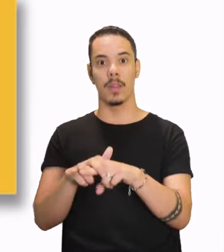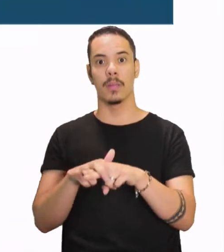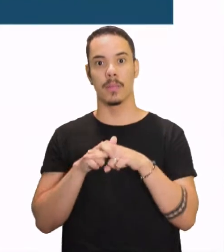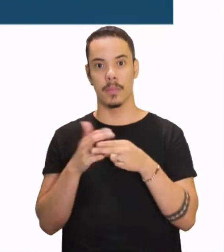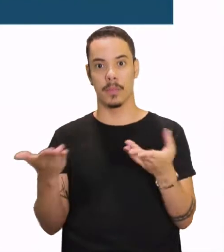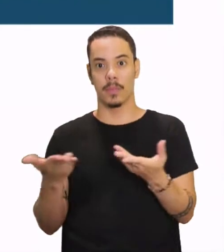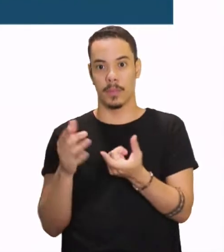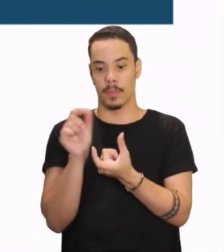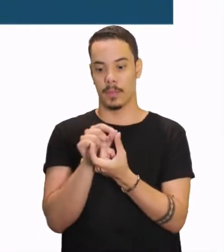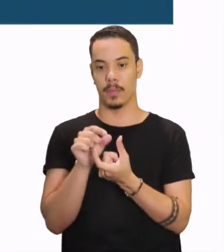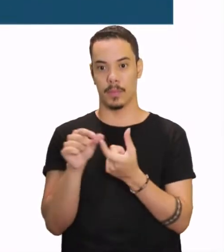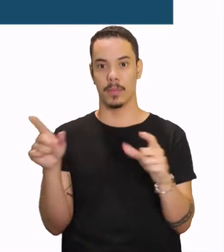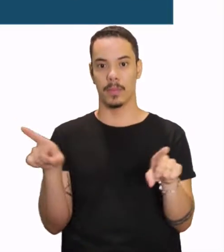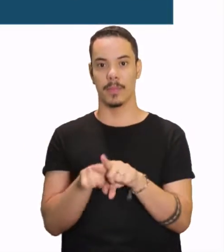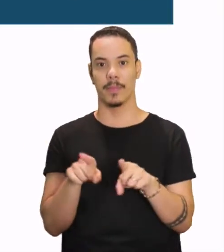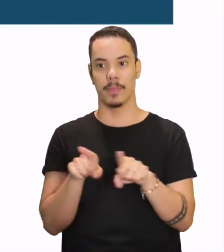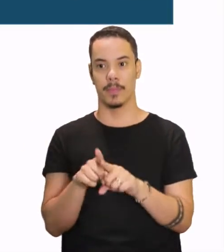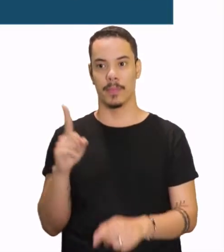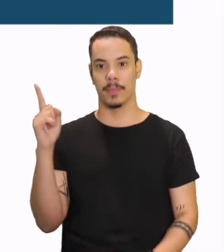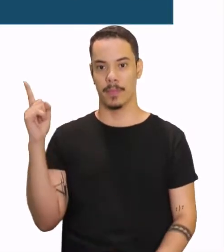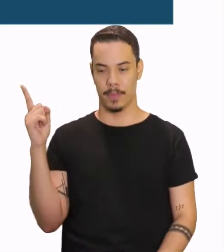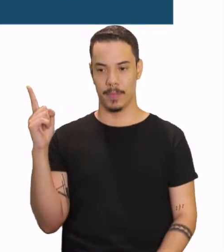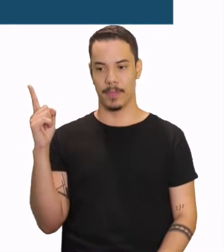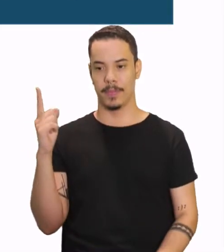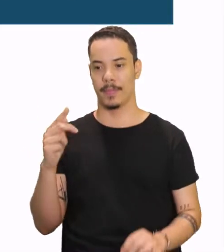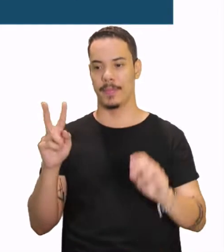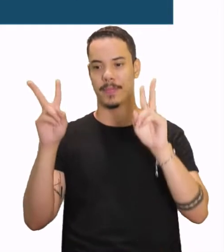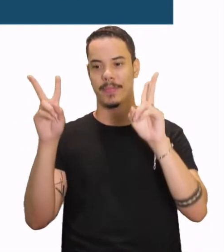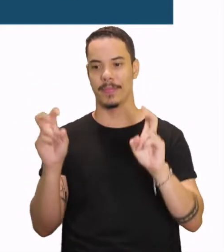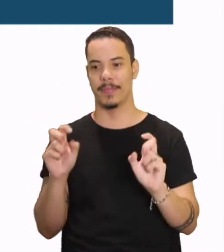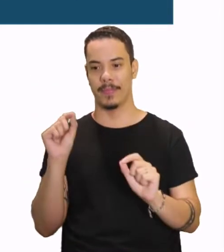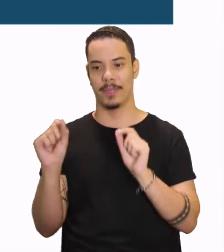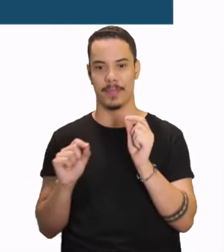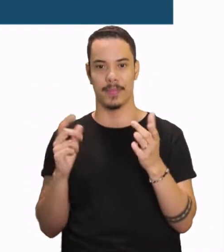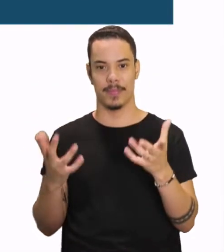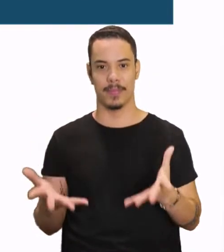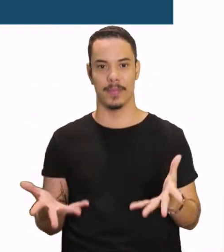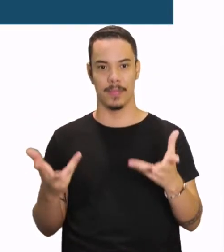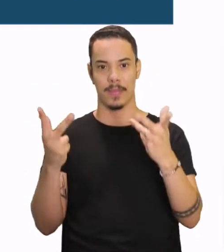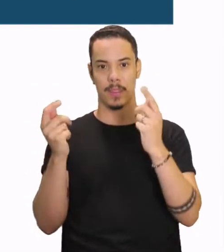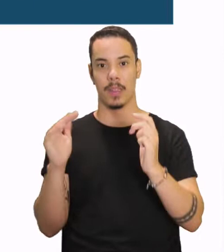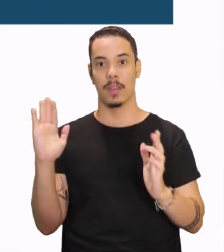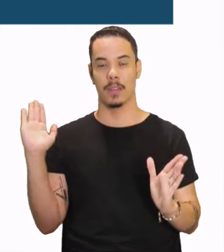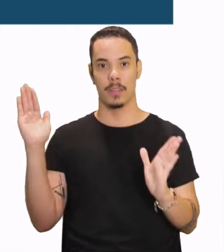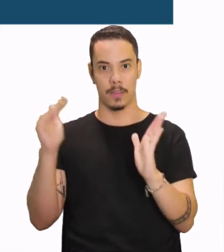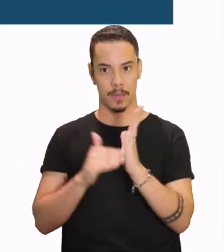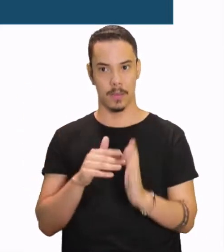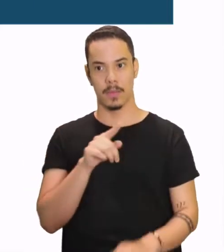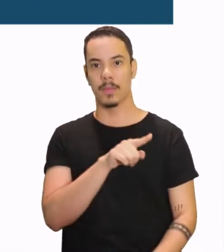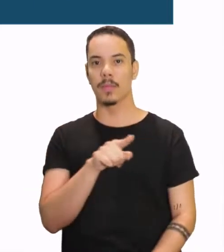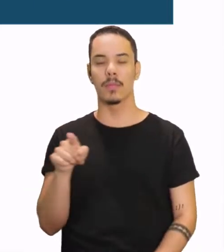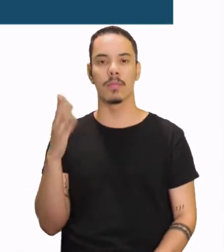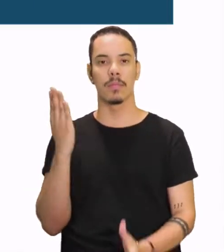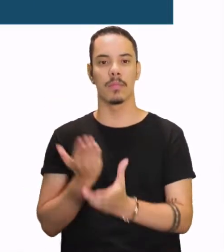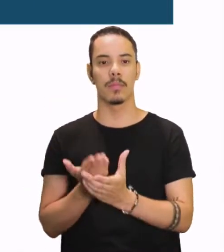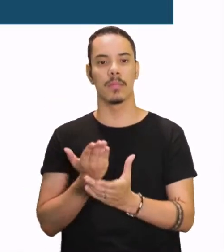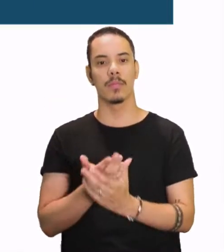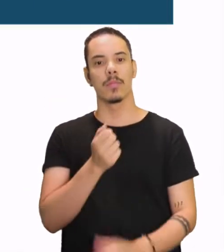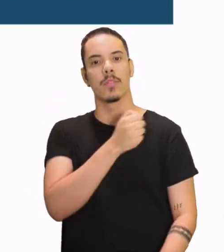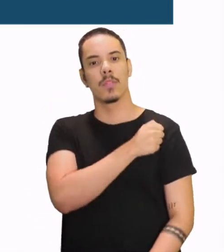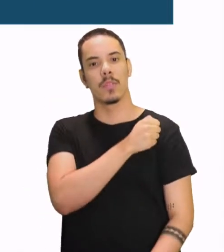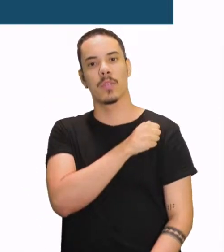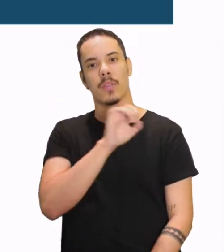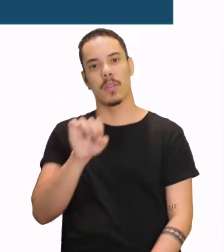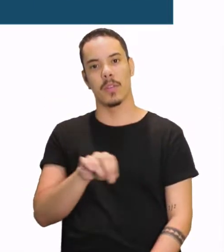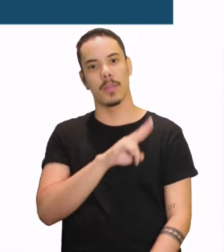a habilidade da aula. Beleza, nós vamos trabalhar aí essa habilidade. Ao final da aula, você estudante, né? Ou no decorrer da aula,